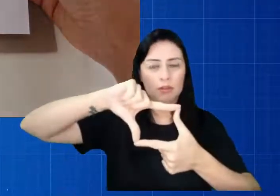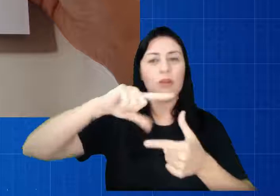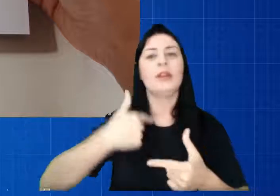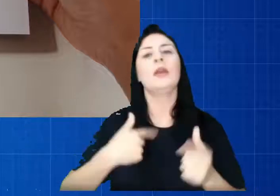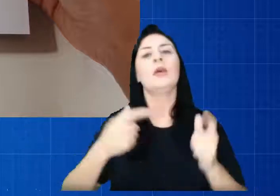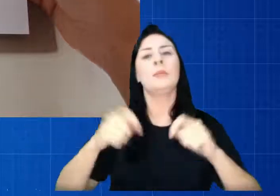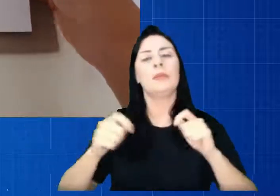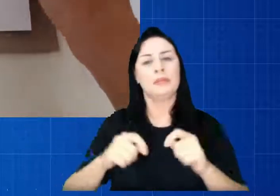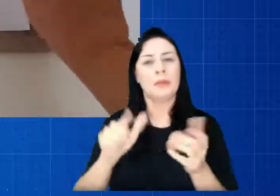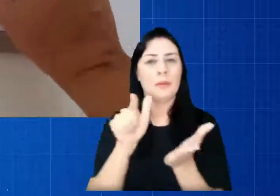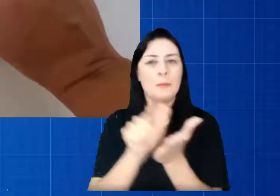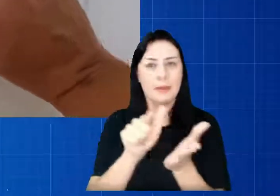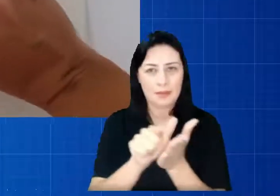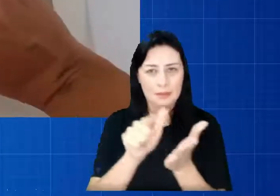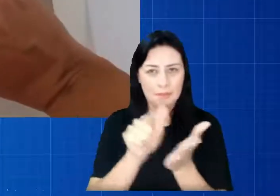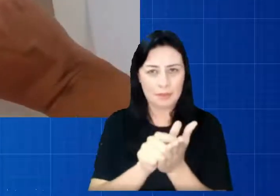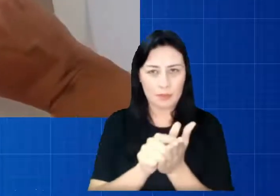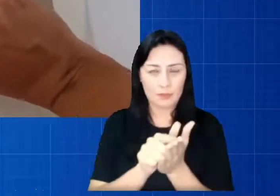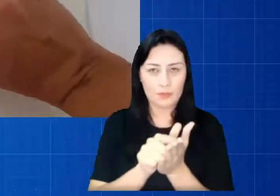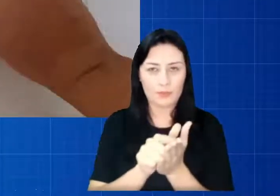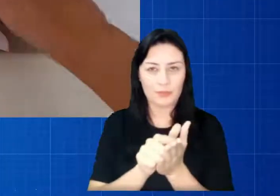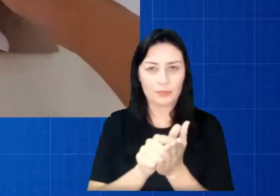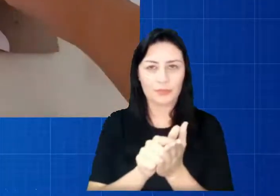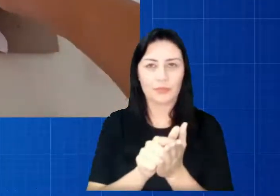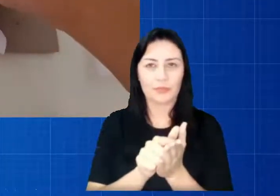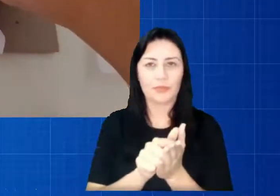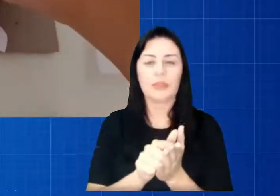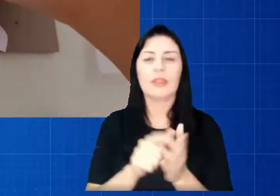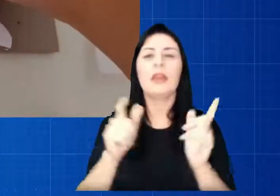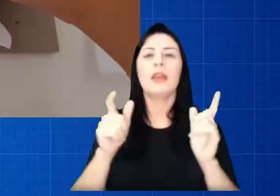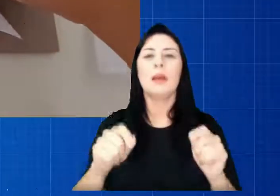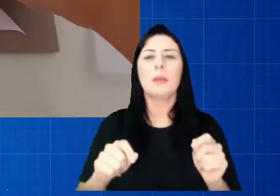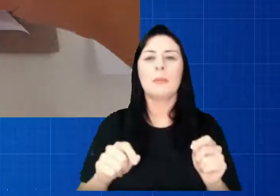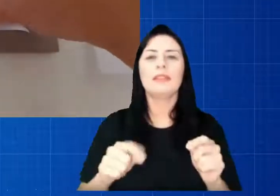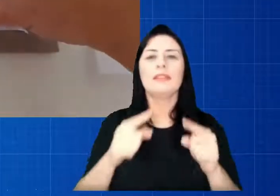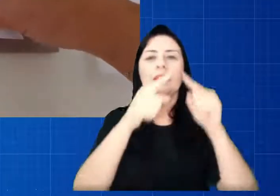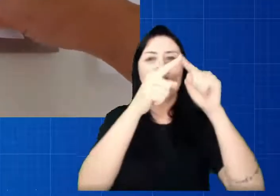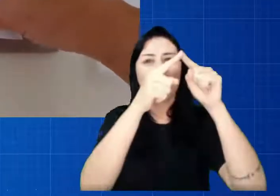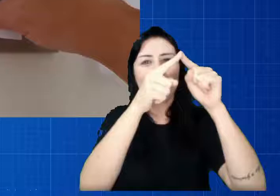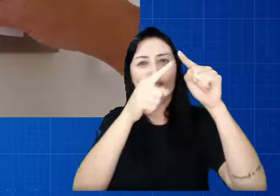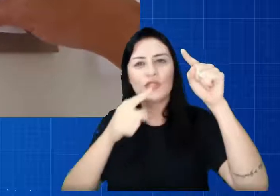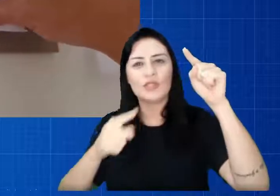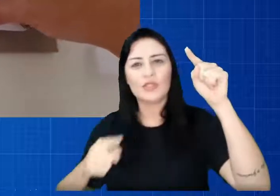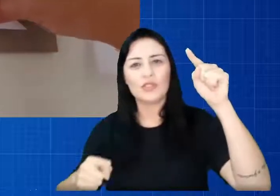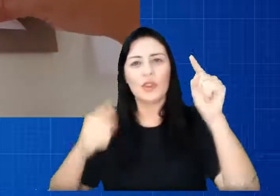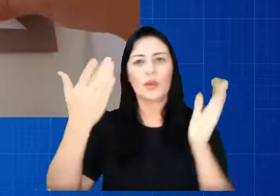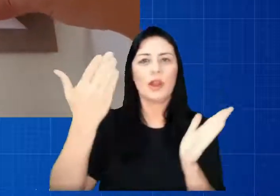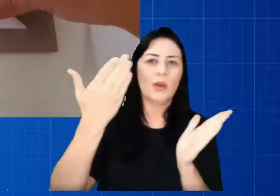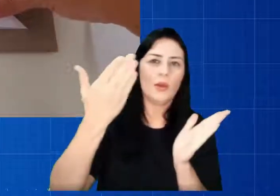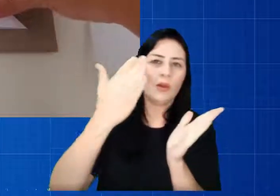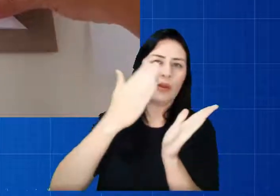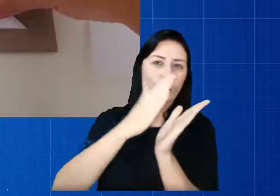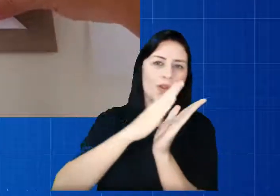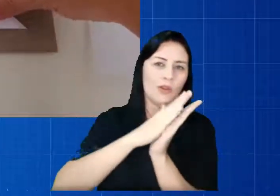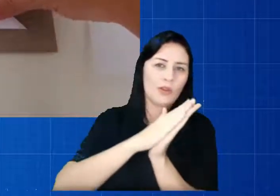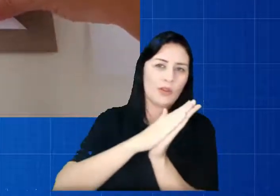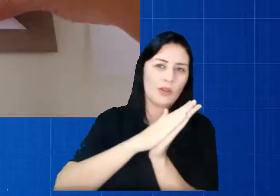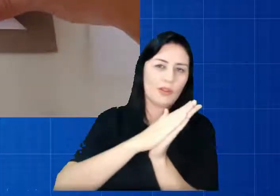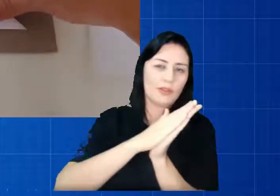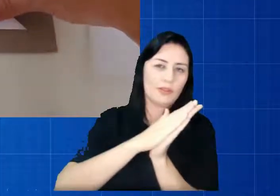papel e dobrá-la no sentido diagonal. É uma simetria, mas, como eu